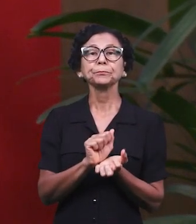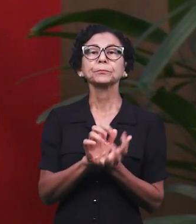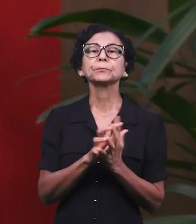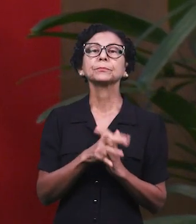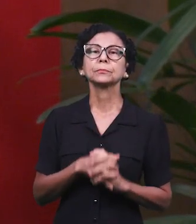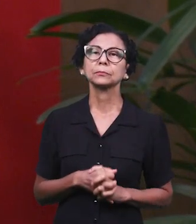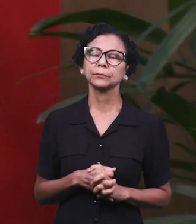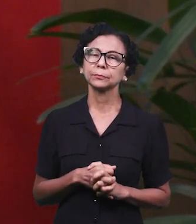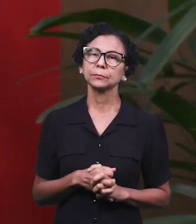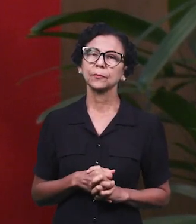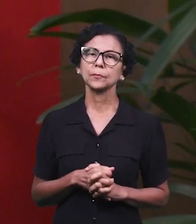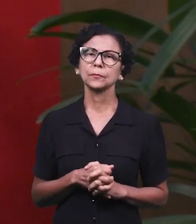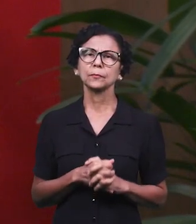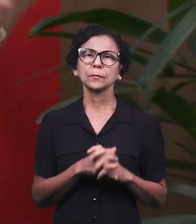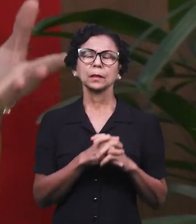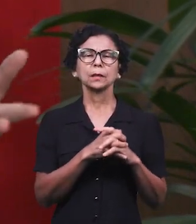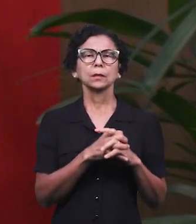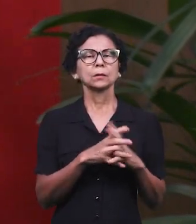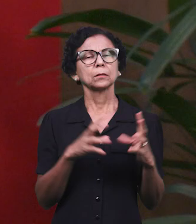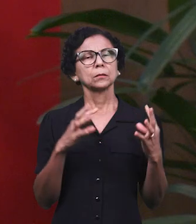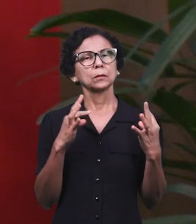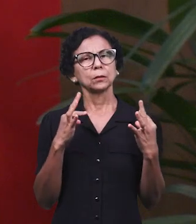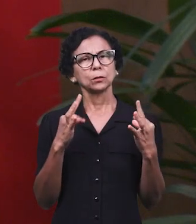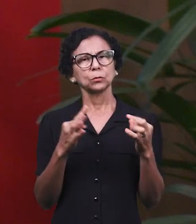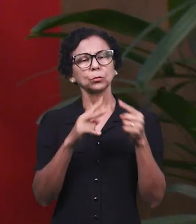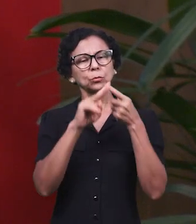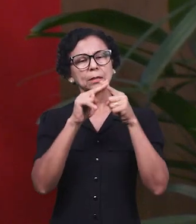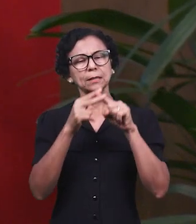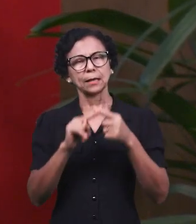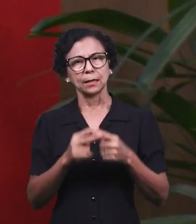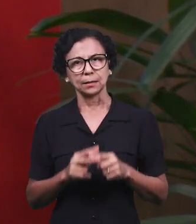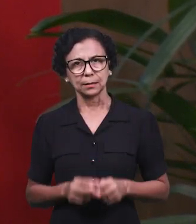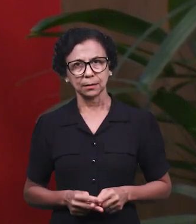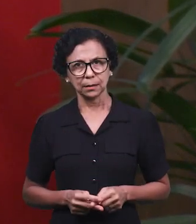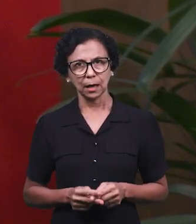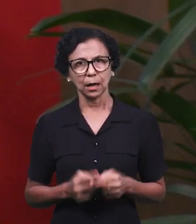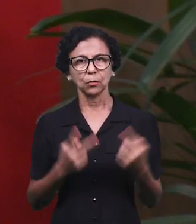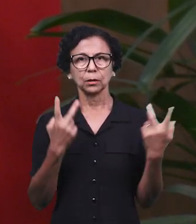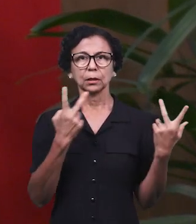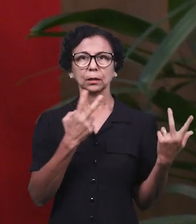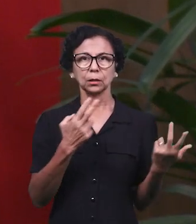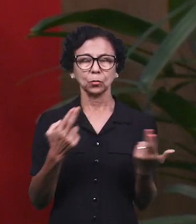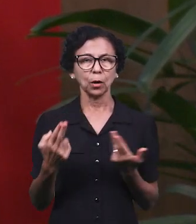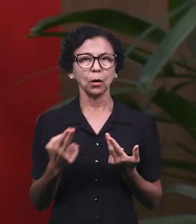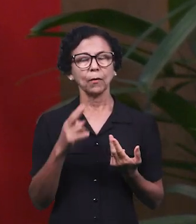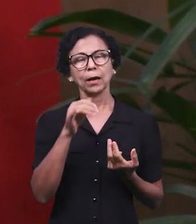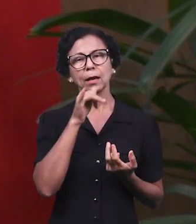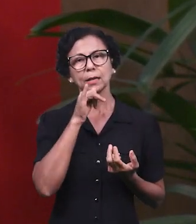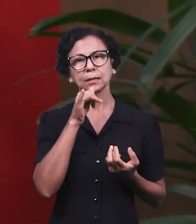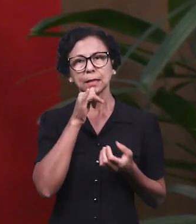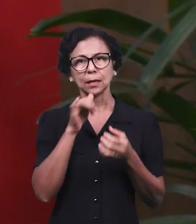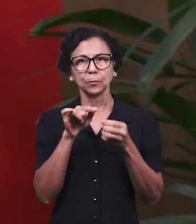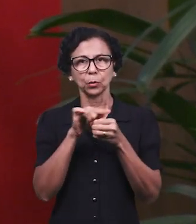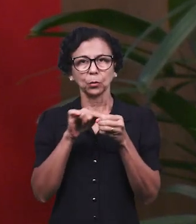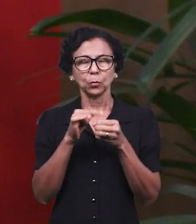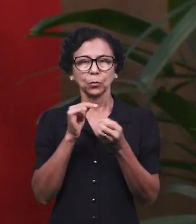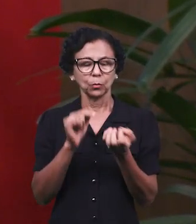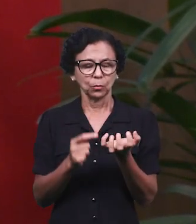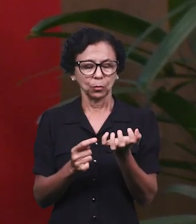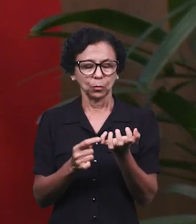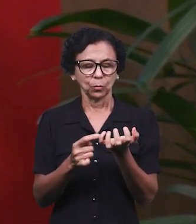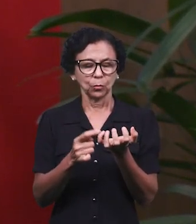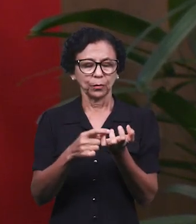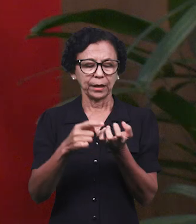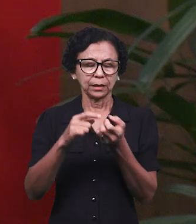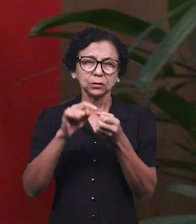faceta de resina é que, como toda restauração, é feito com o mesmo material que é feito uma restauração de cárie, por exemplo, né?